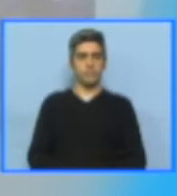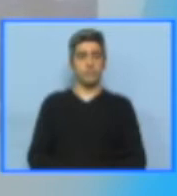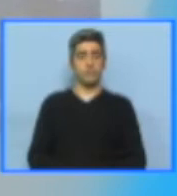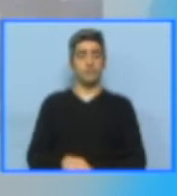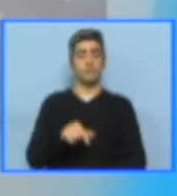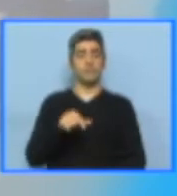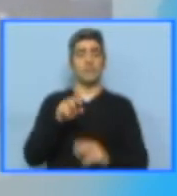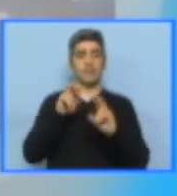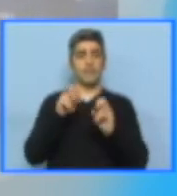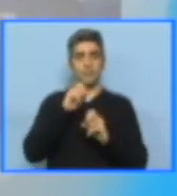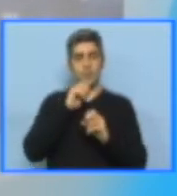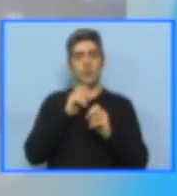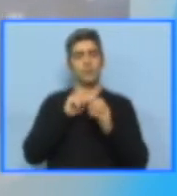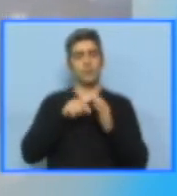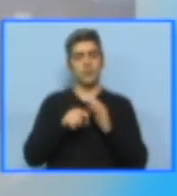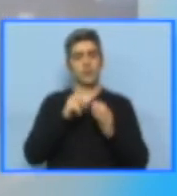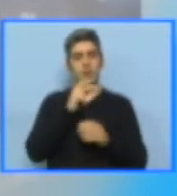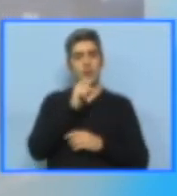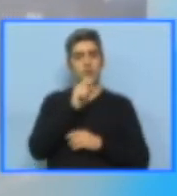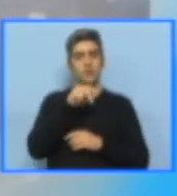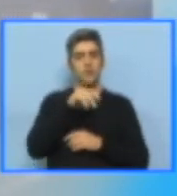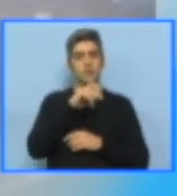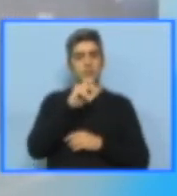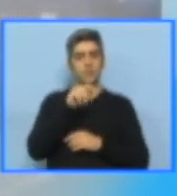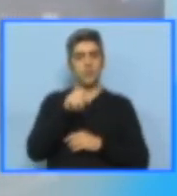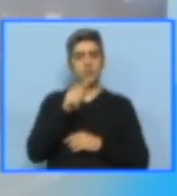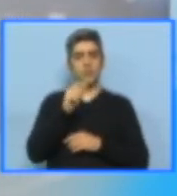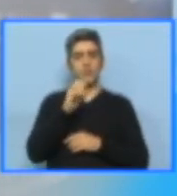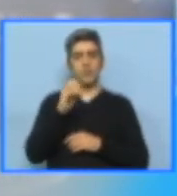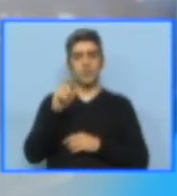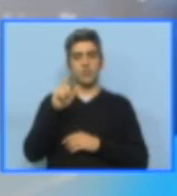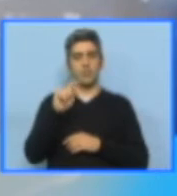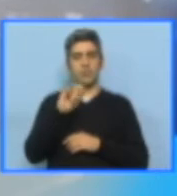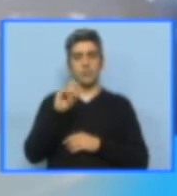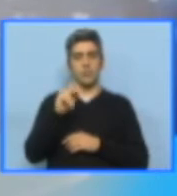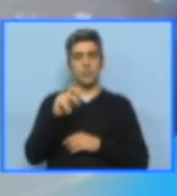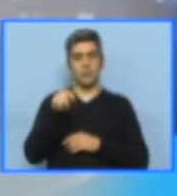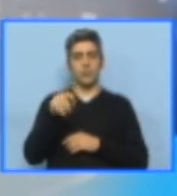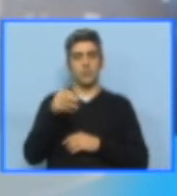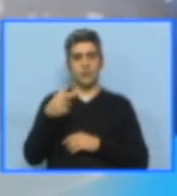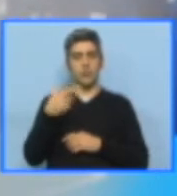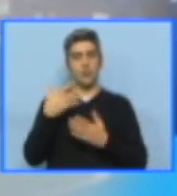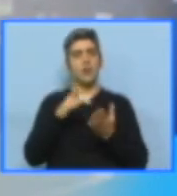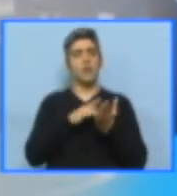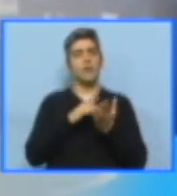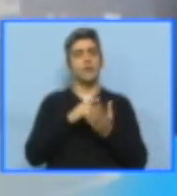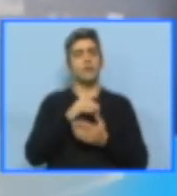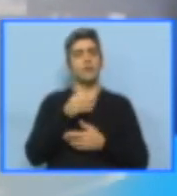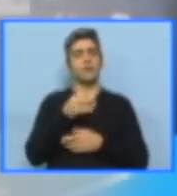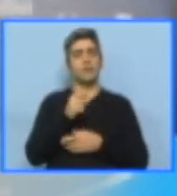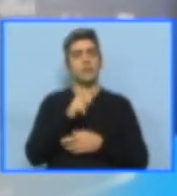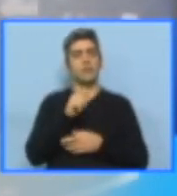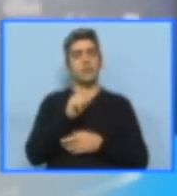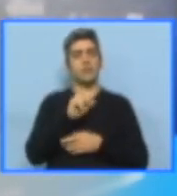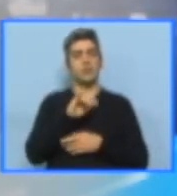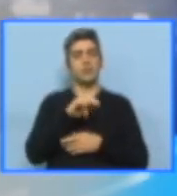Estes são temas que pode aprofundar em agência.eclésia.pt. Agora, Peregrinos, trata-se de um livro da autoria de duas jornalistas